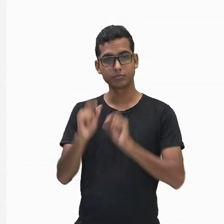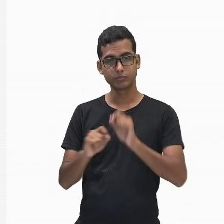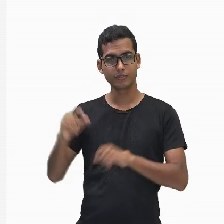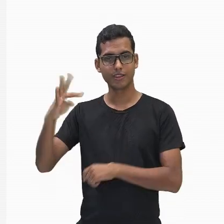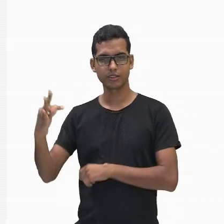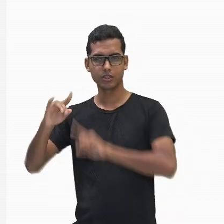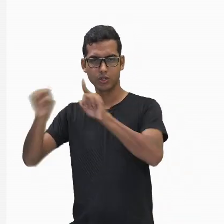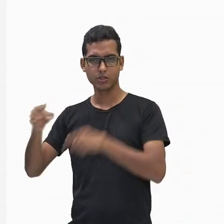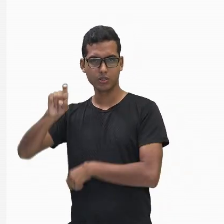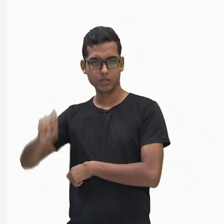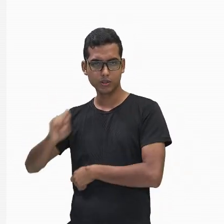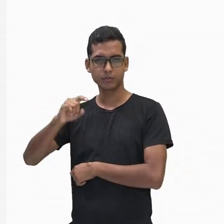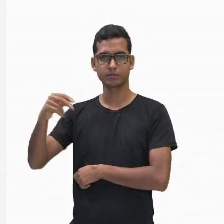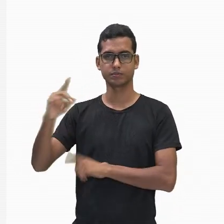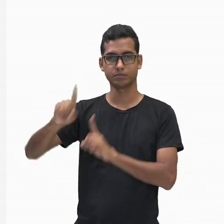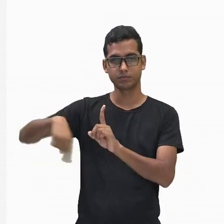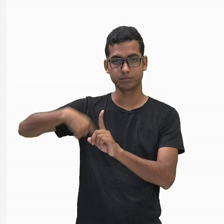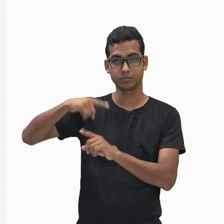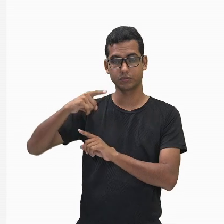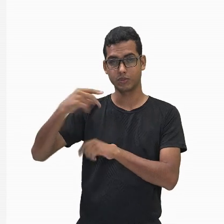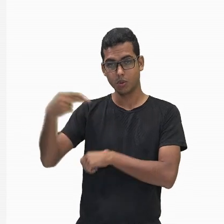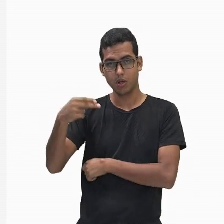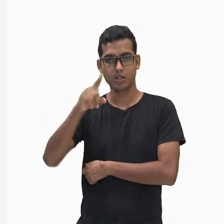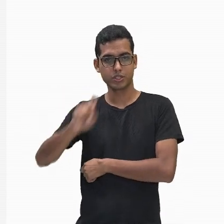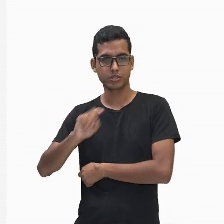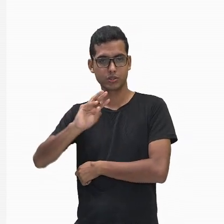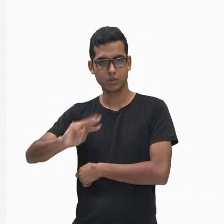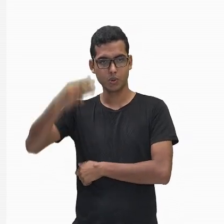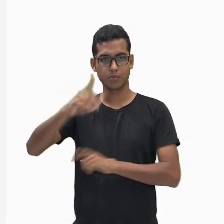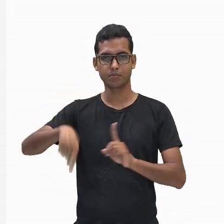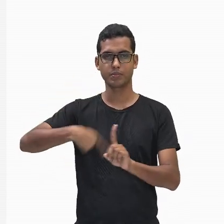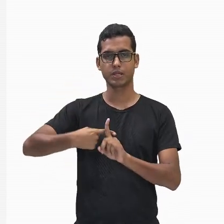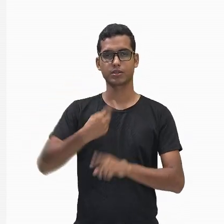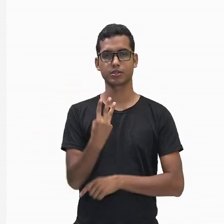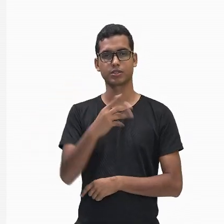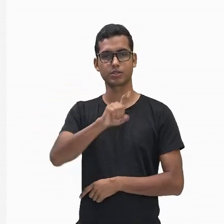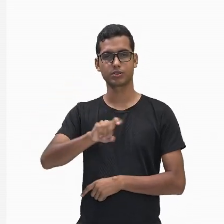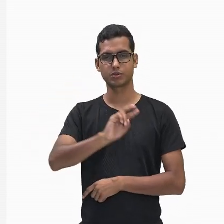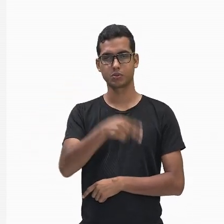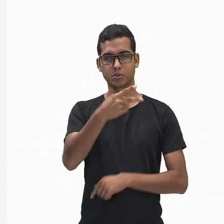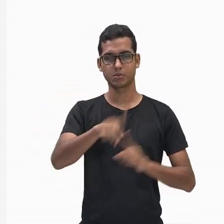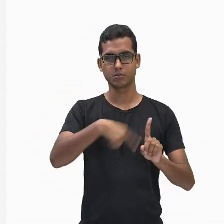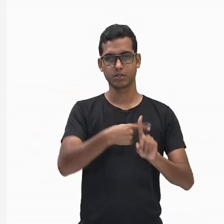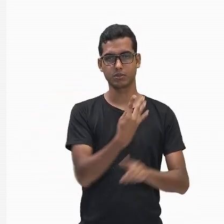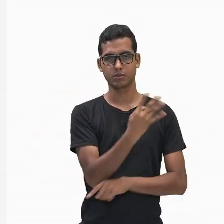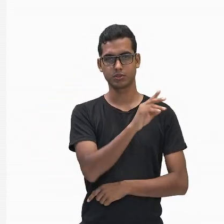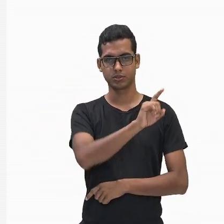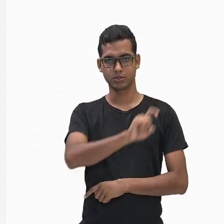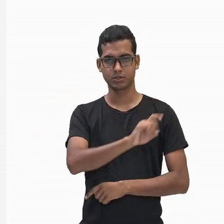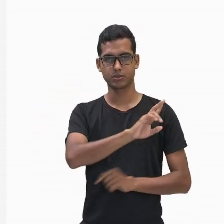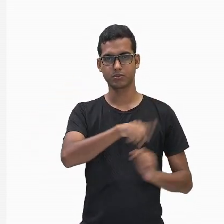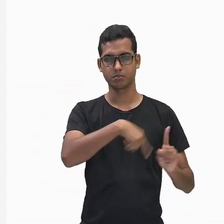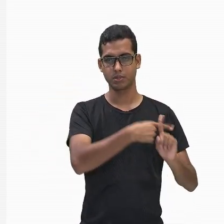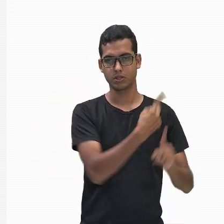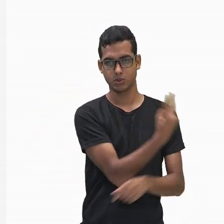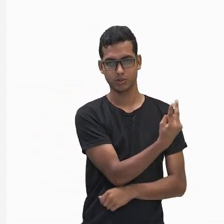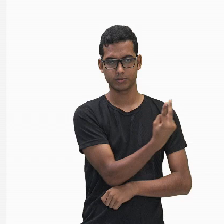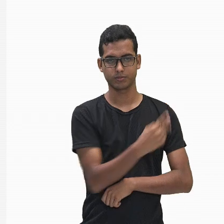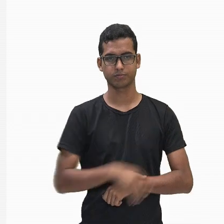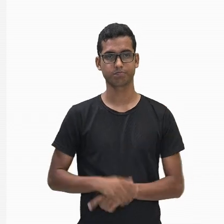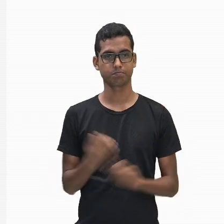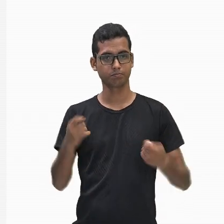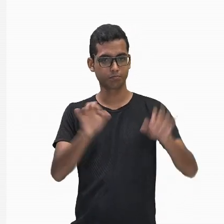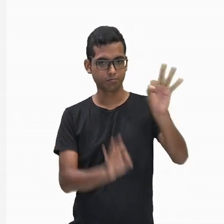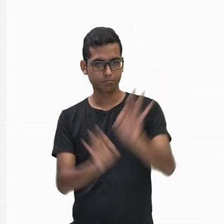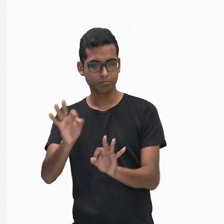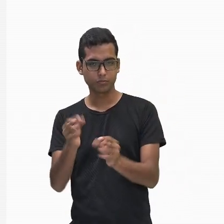a x ao cubo mais 3x ao quadrado mais 4x mais 2, que pode ser reescrito como